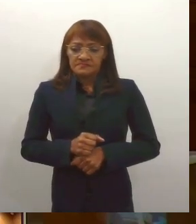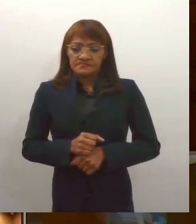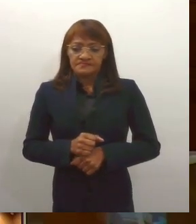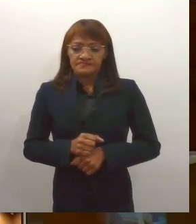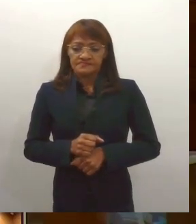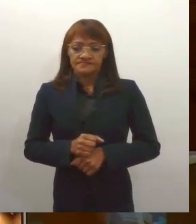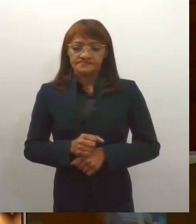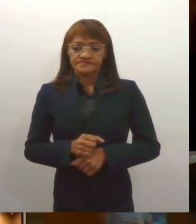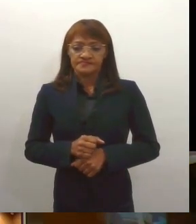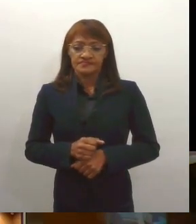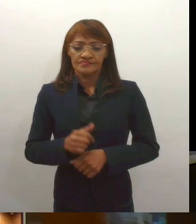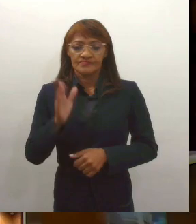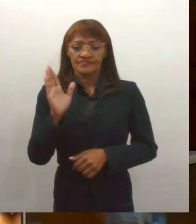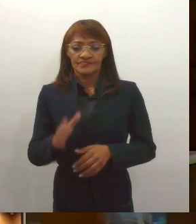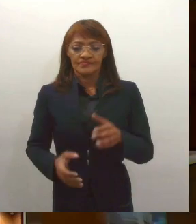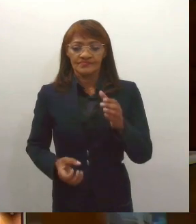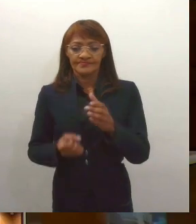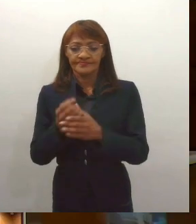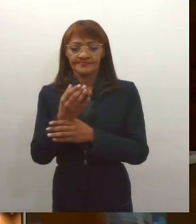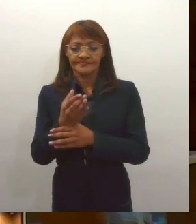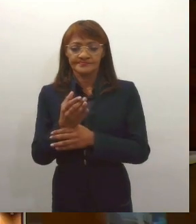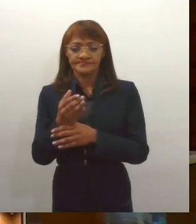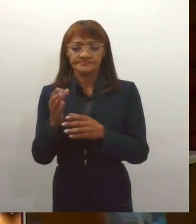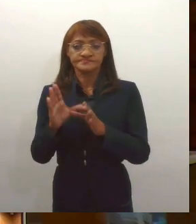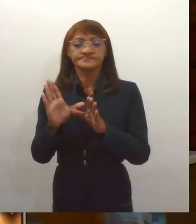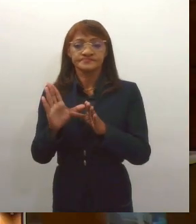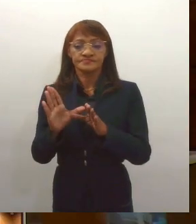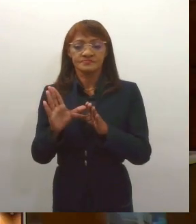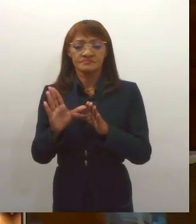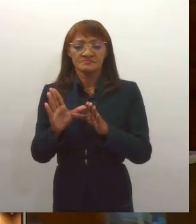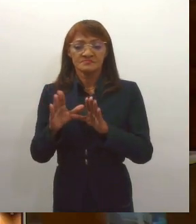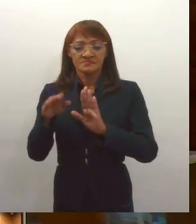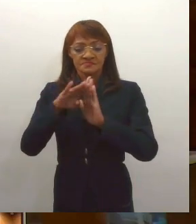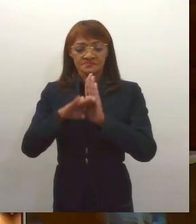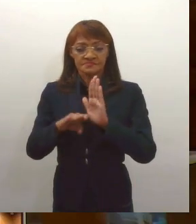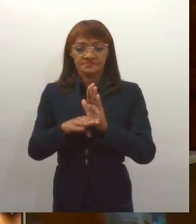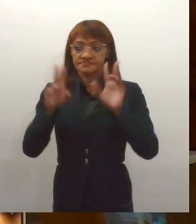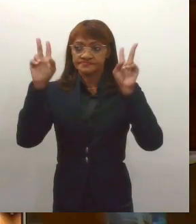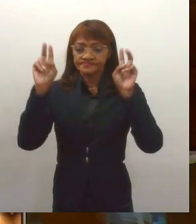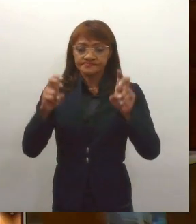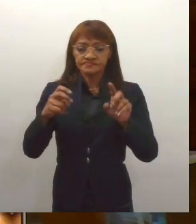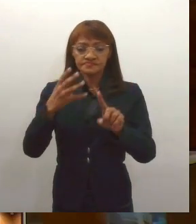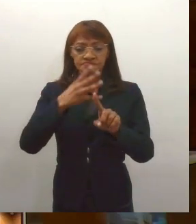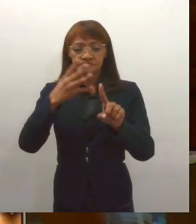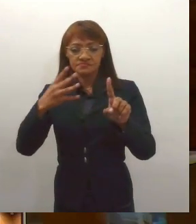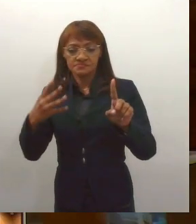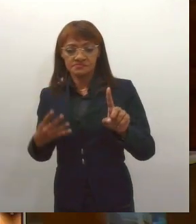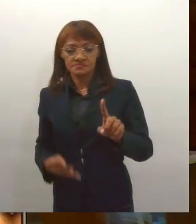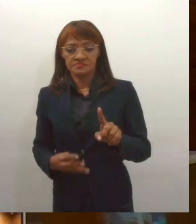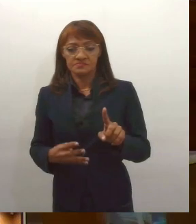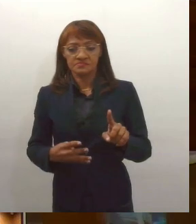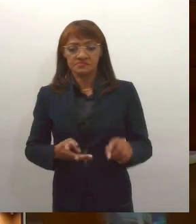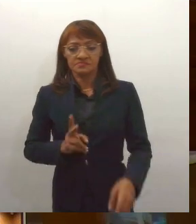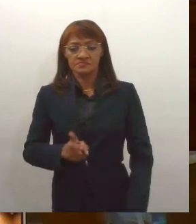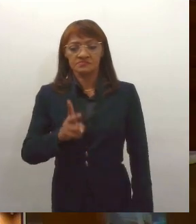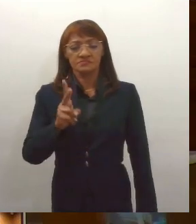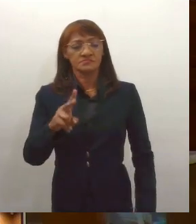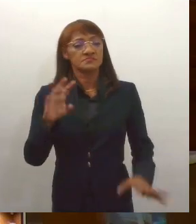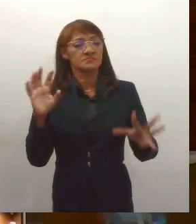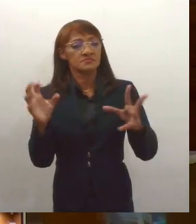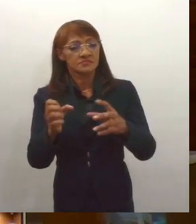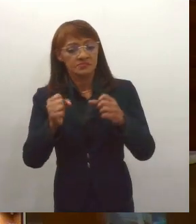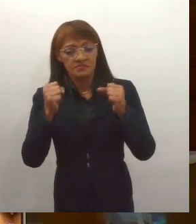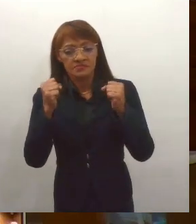para discutir as pautas lgbts como ponte para fortalecimento da sua atuação vendo no